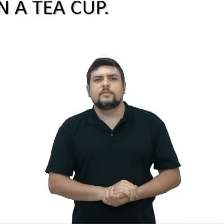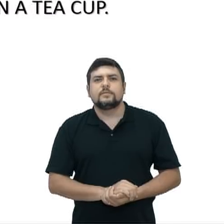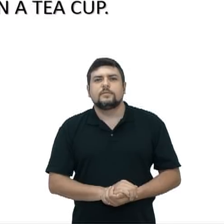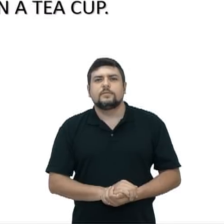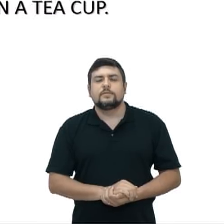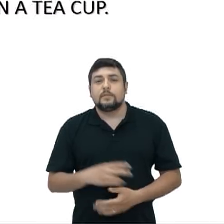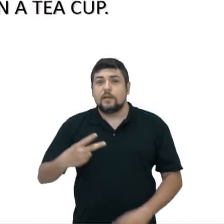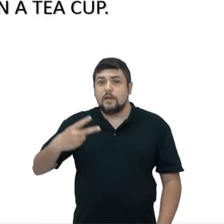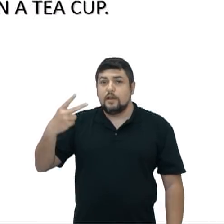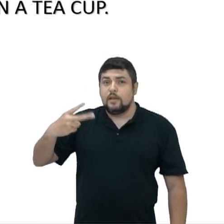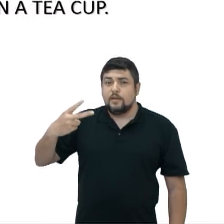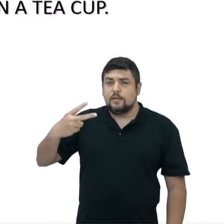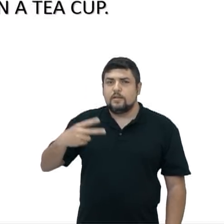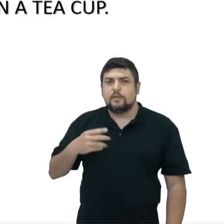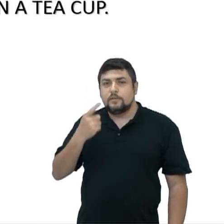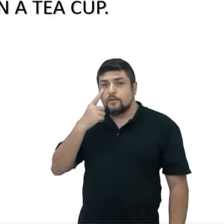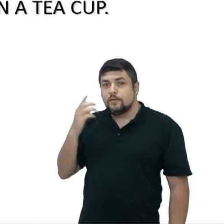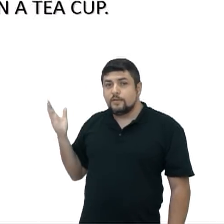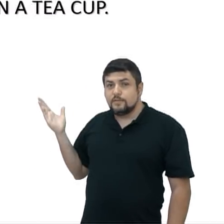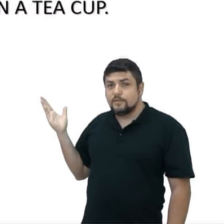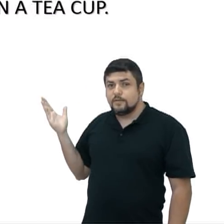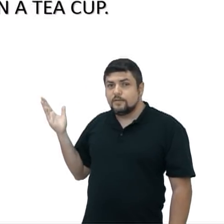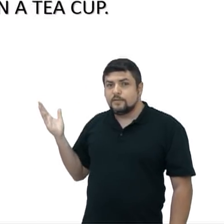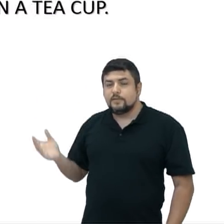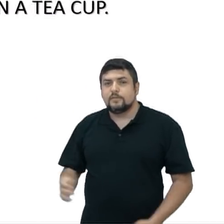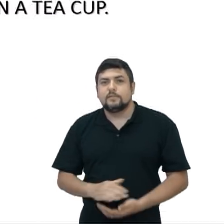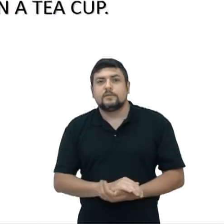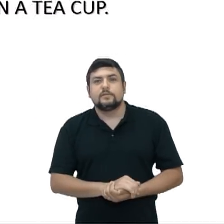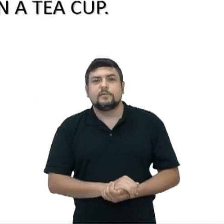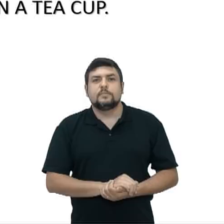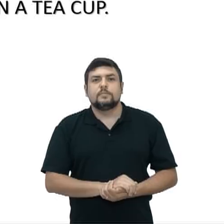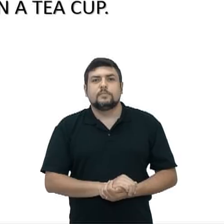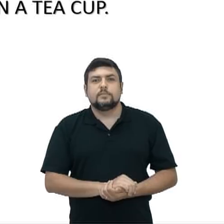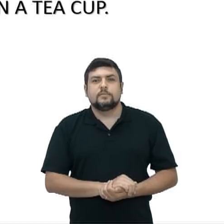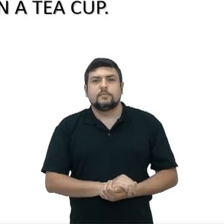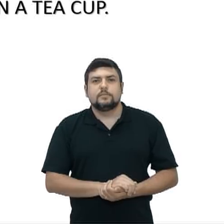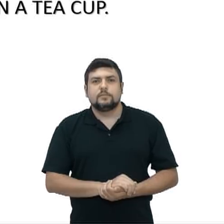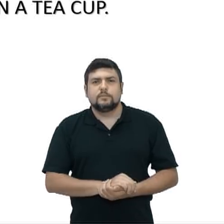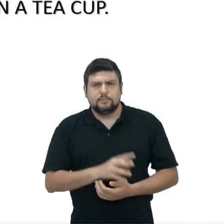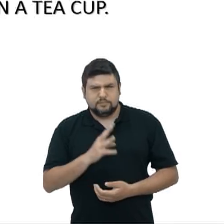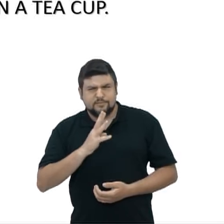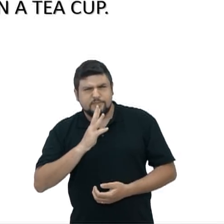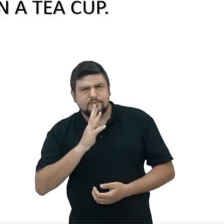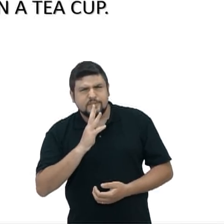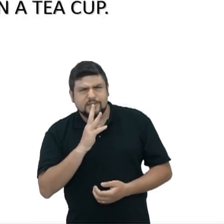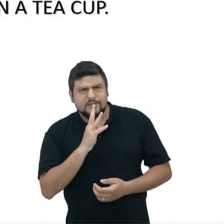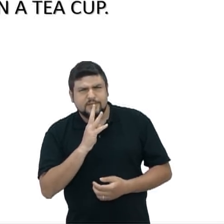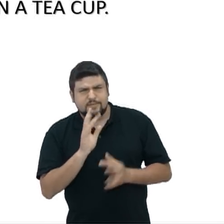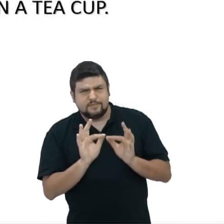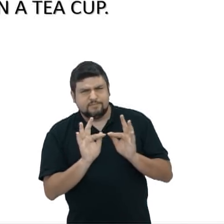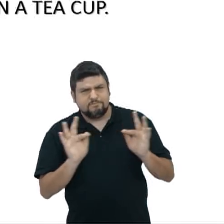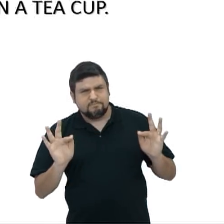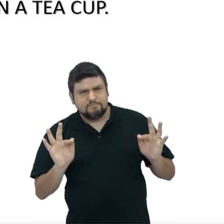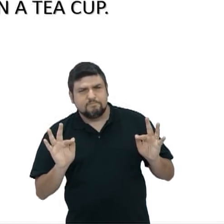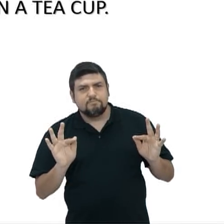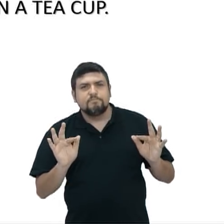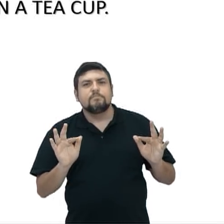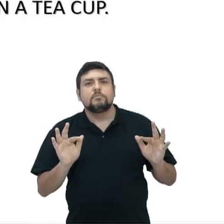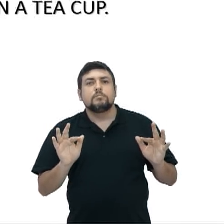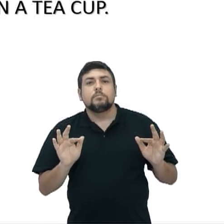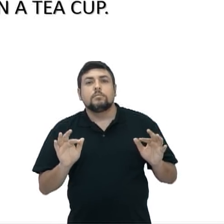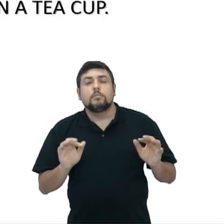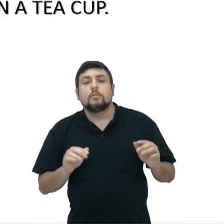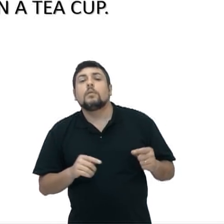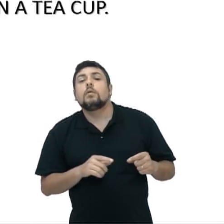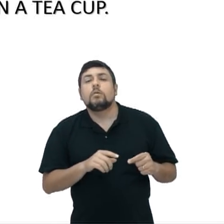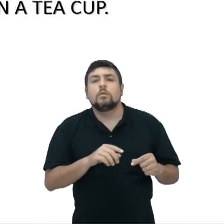segunda, make a storm in a teacup. Lembrou? Conhece esse ditado? Então a primeira, cão que